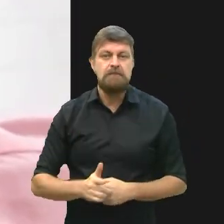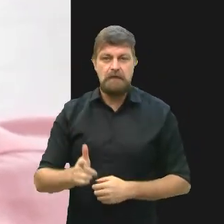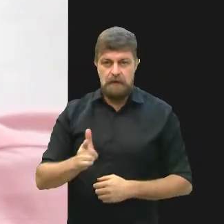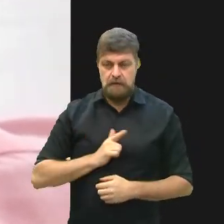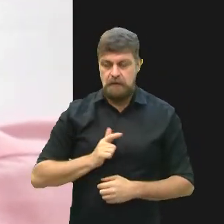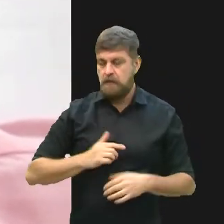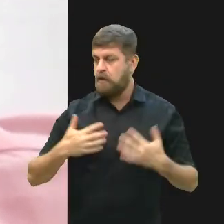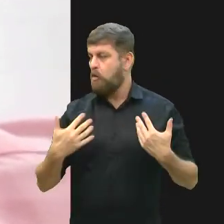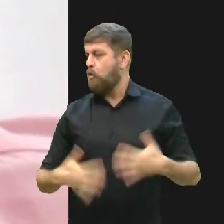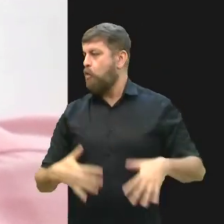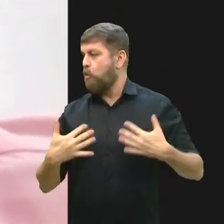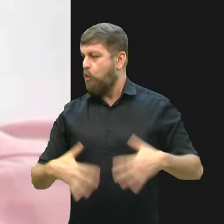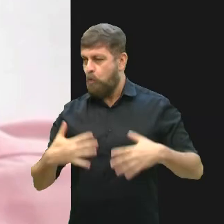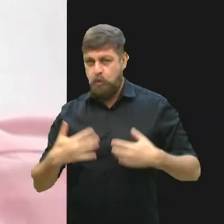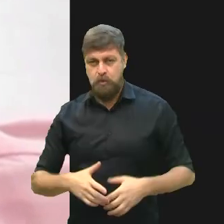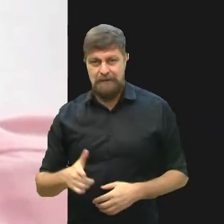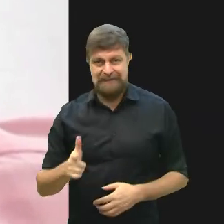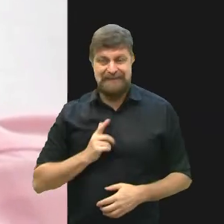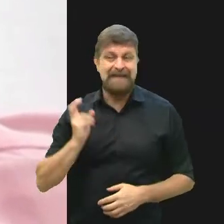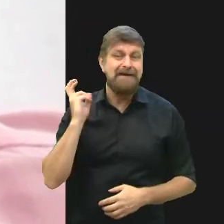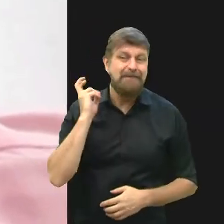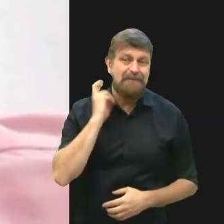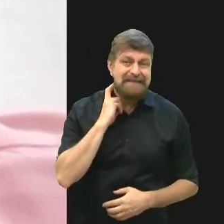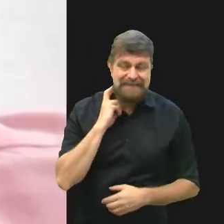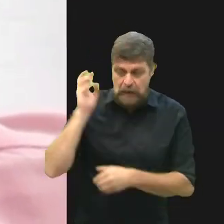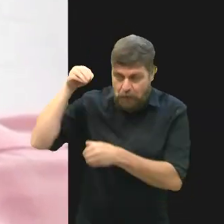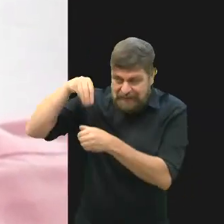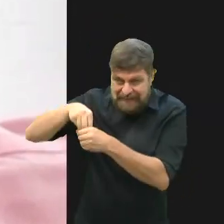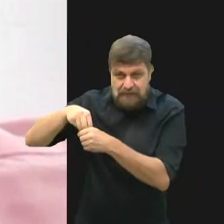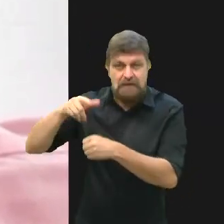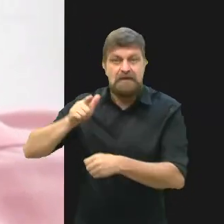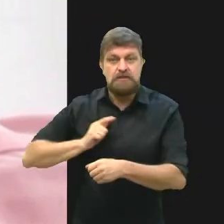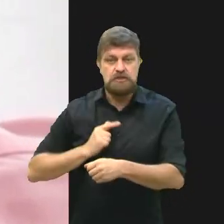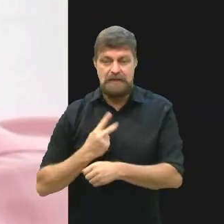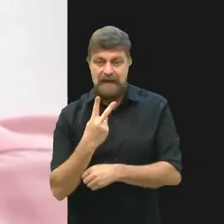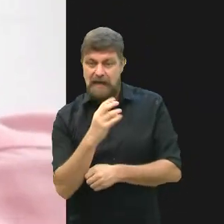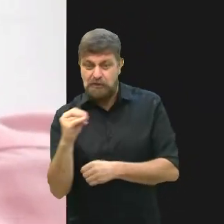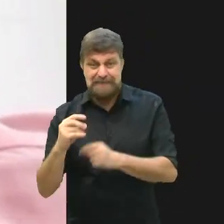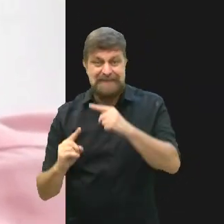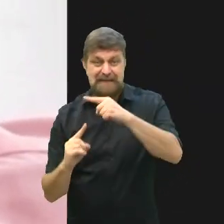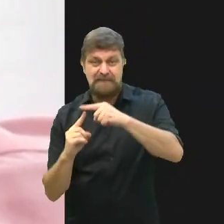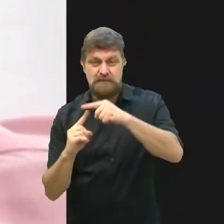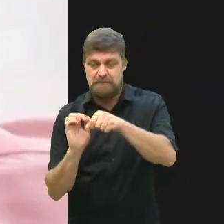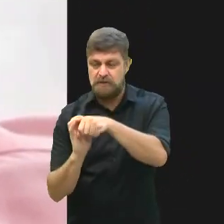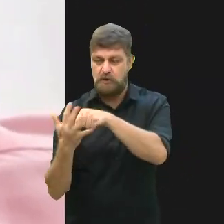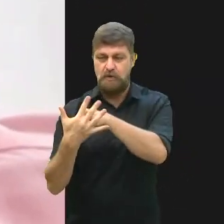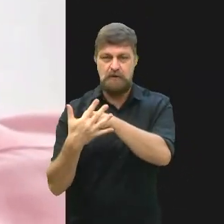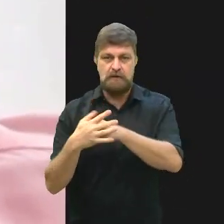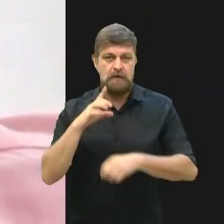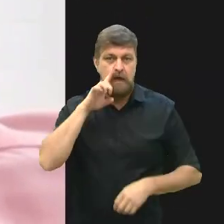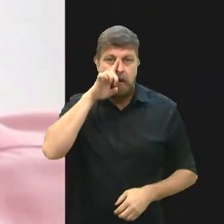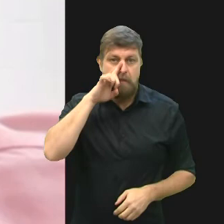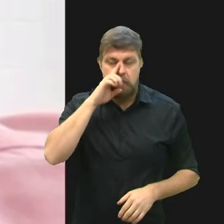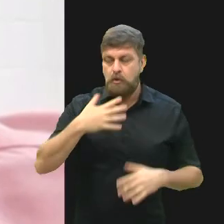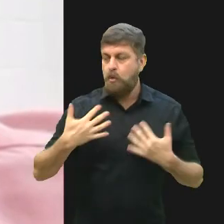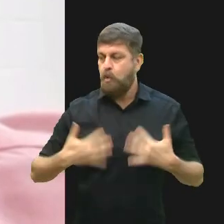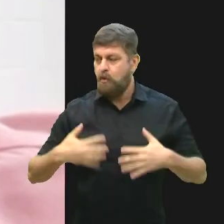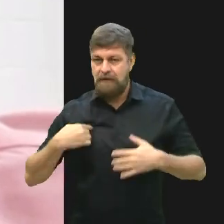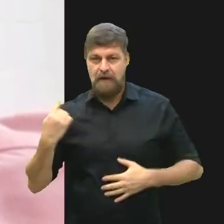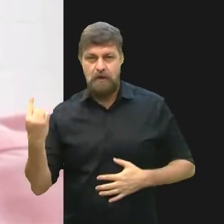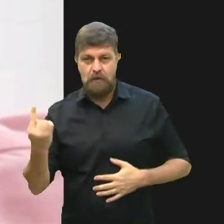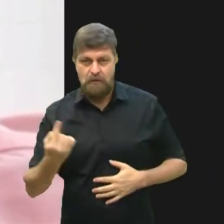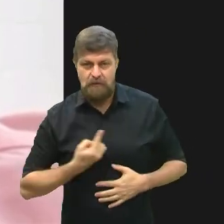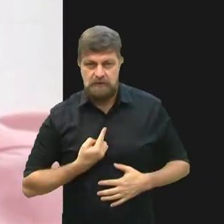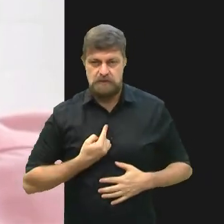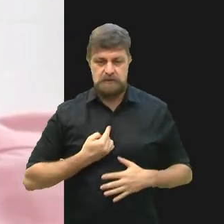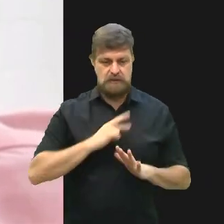É impressionante, mas só circulando em morcego tem quase 200 tipos. Então, o risco é enorme. Qual que é o risco? Quando a gente